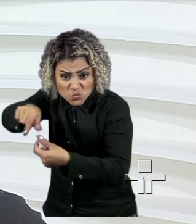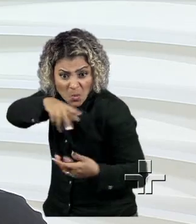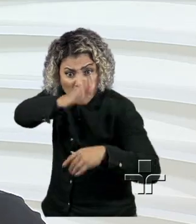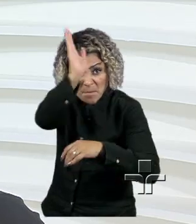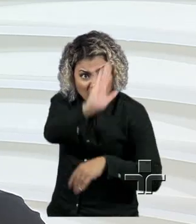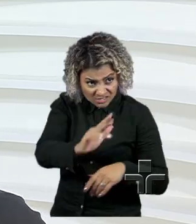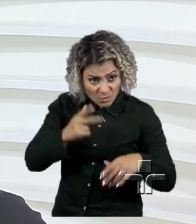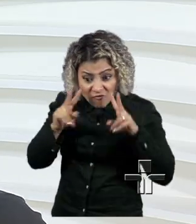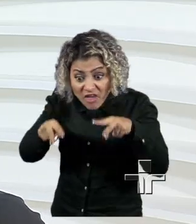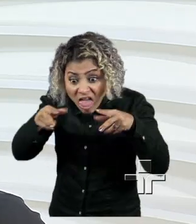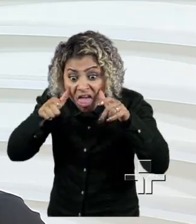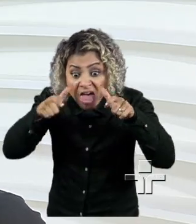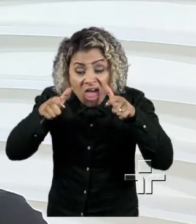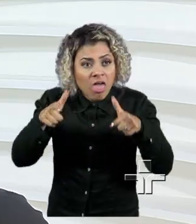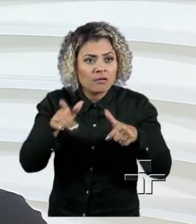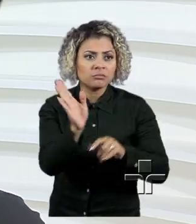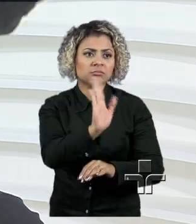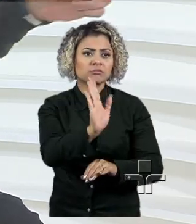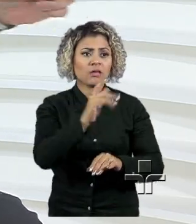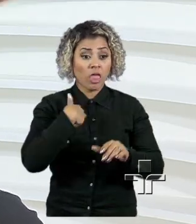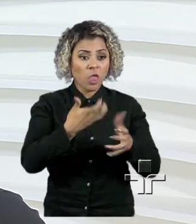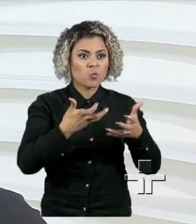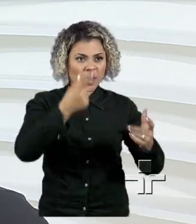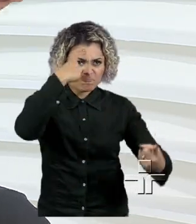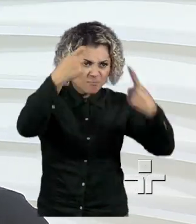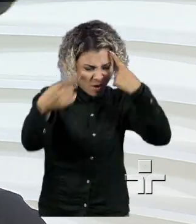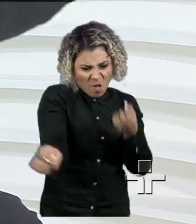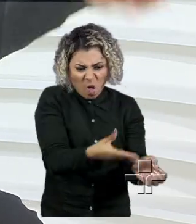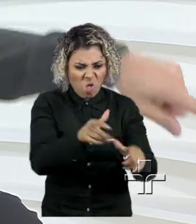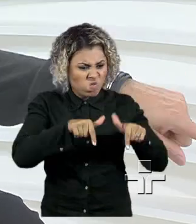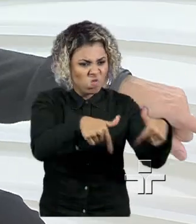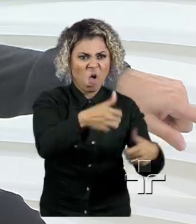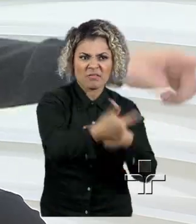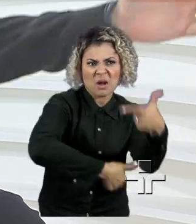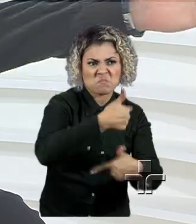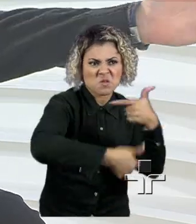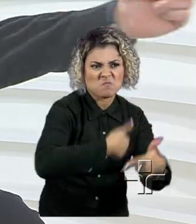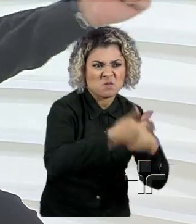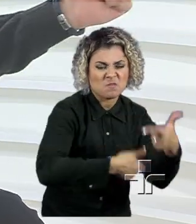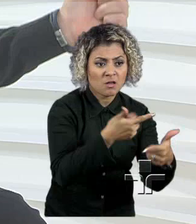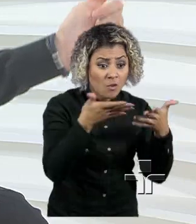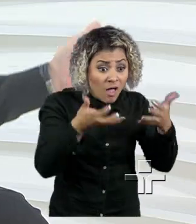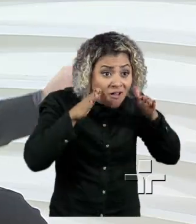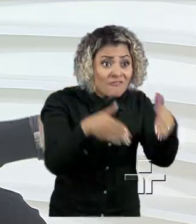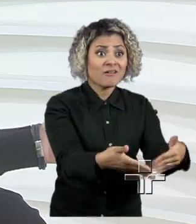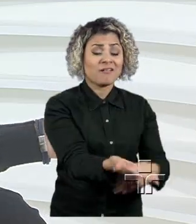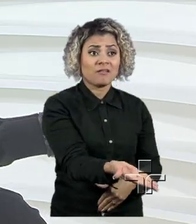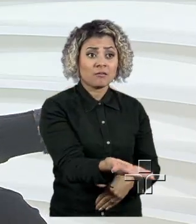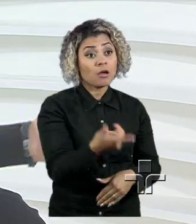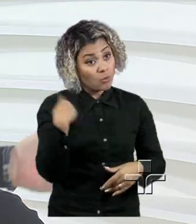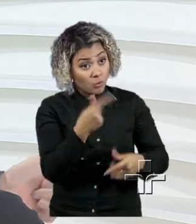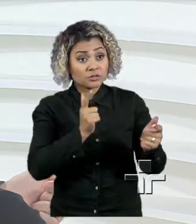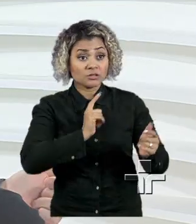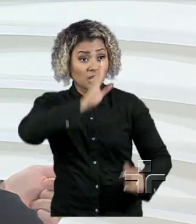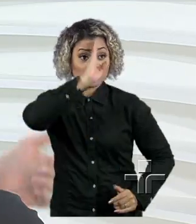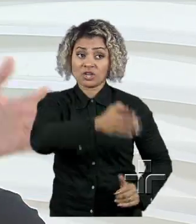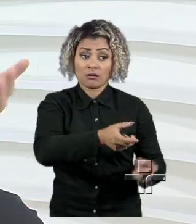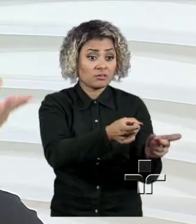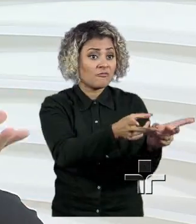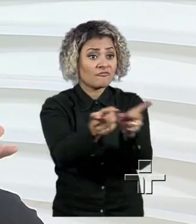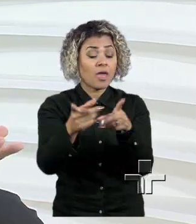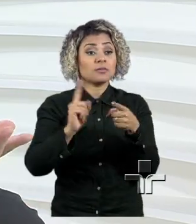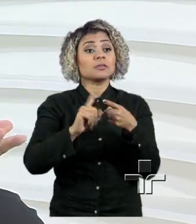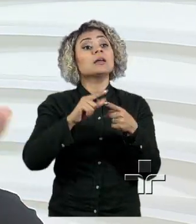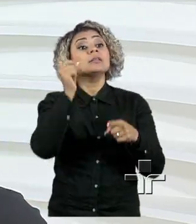Eu tenho que criar produto novo, eu tenho que criar um modelo de franquia para quem tem menos dinheiro. Hoje a gente agora está com venda direta, eu tenho 50 mil mulheres